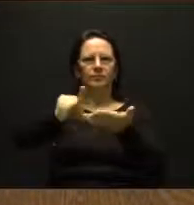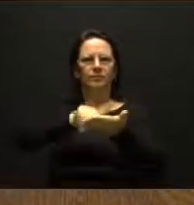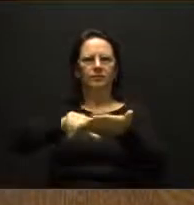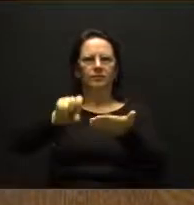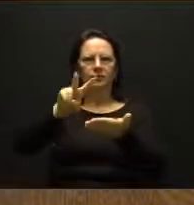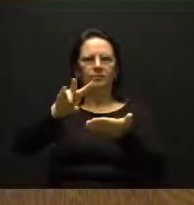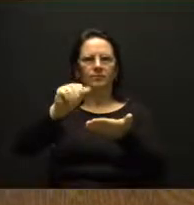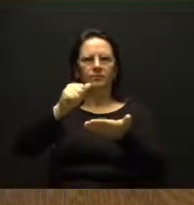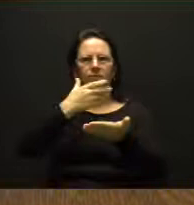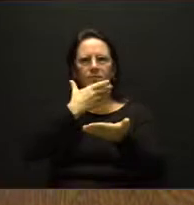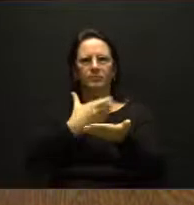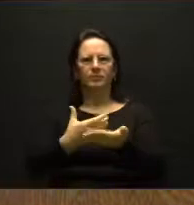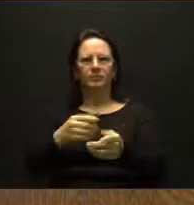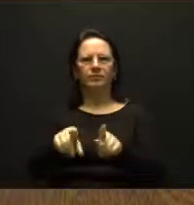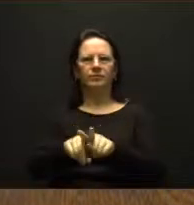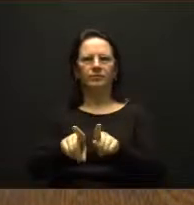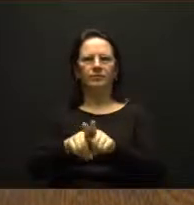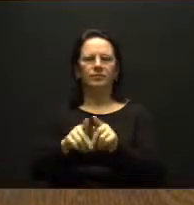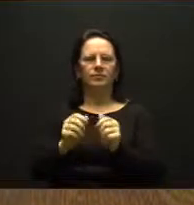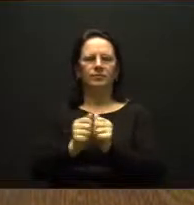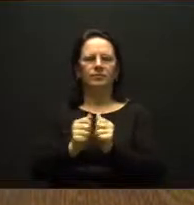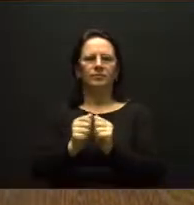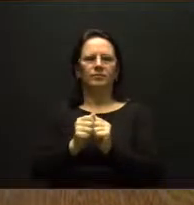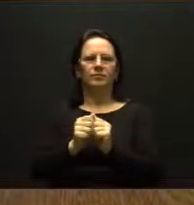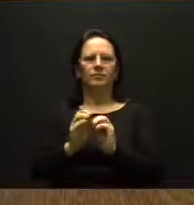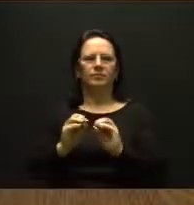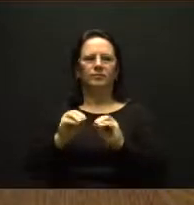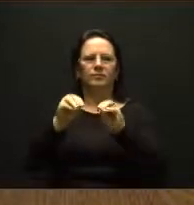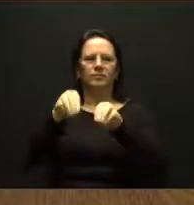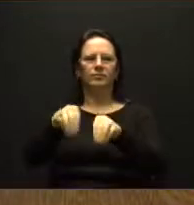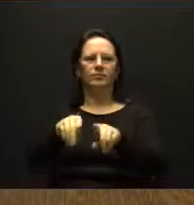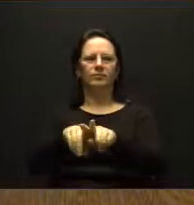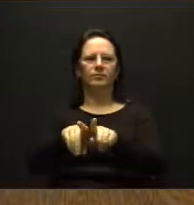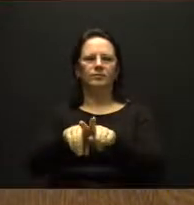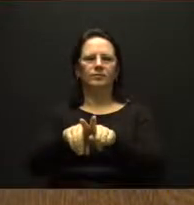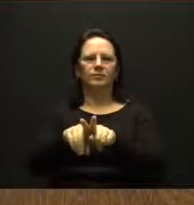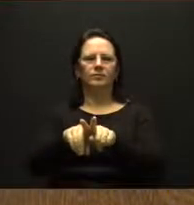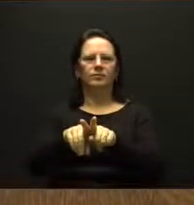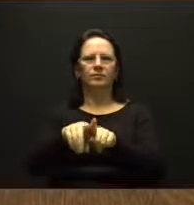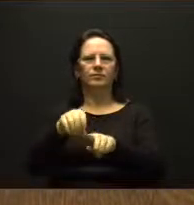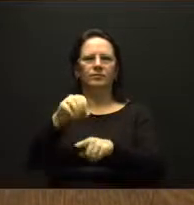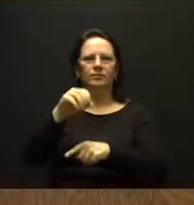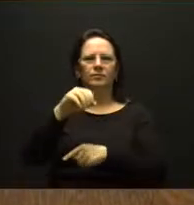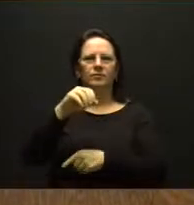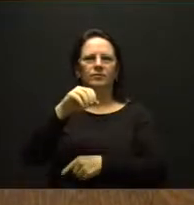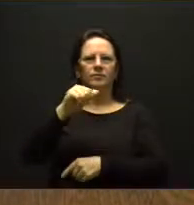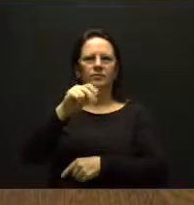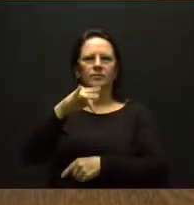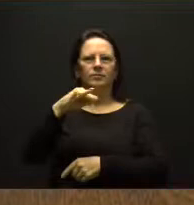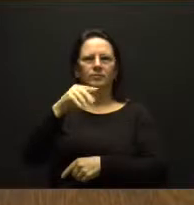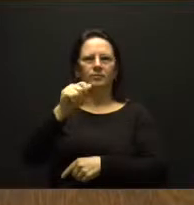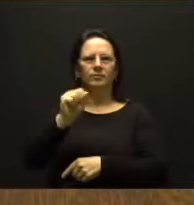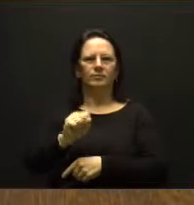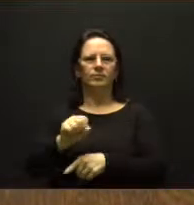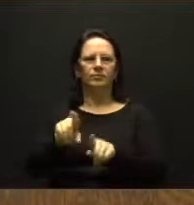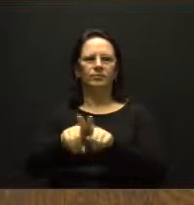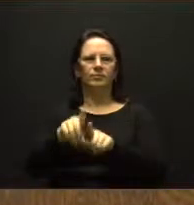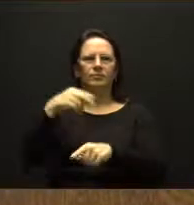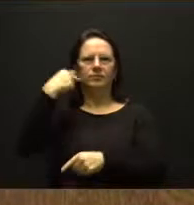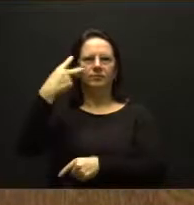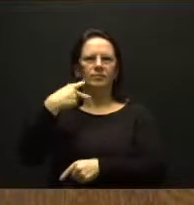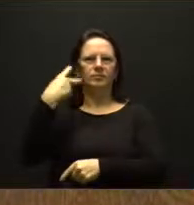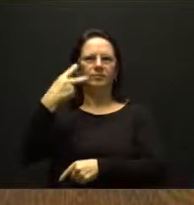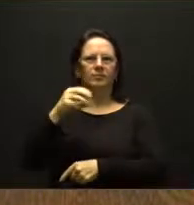natal encaminha-se gestões para utilização do teatro para meninas encaminho vereador